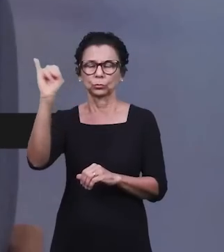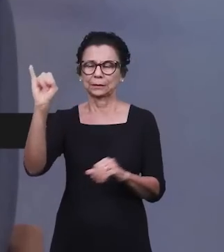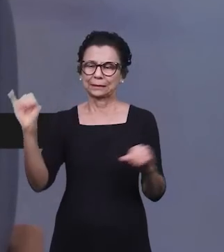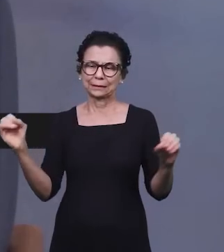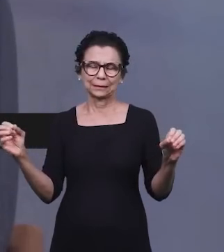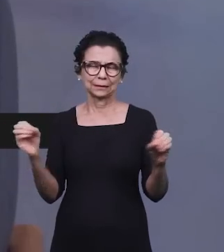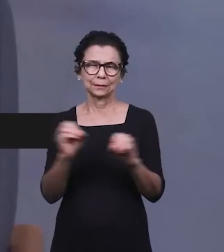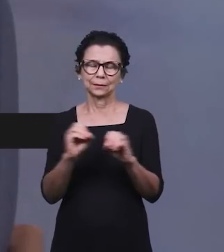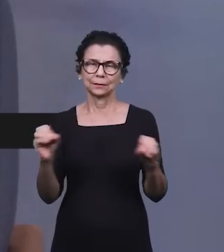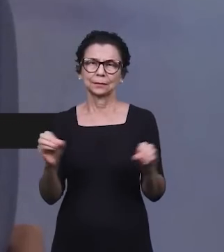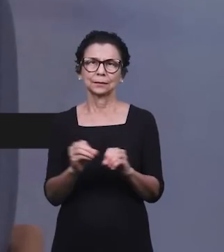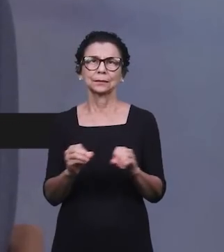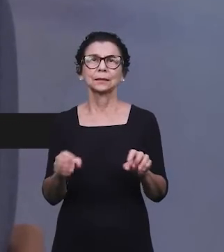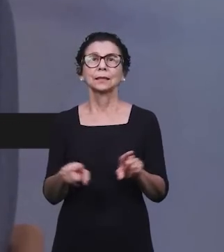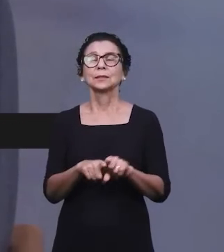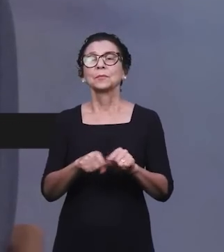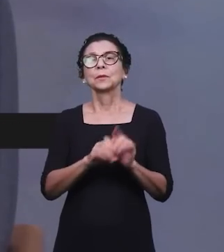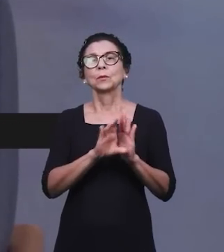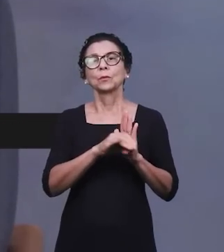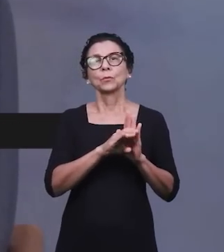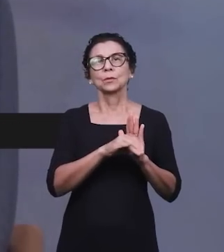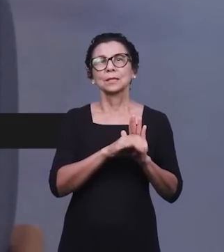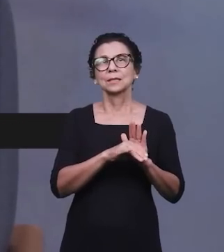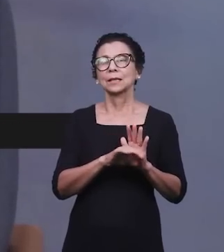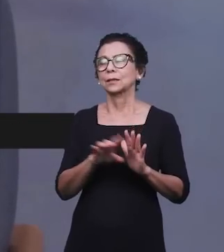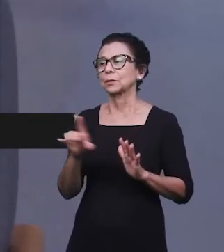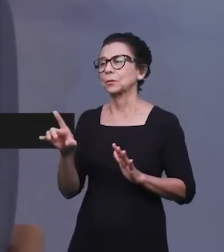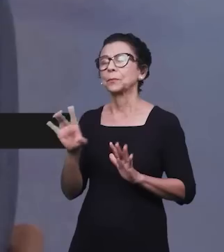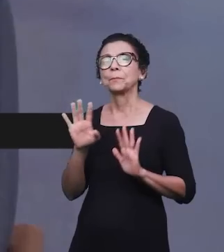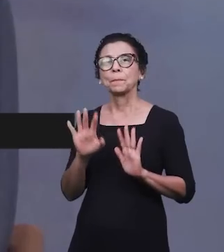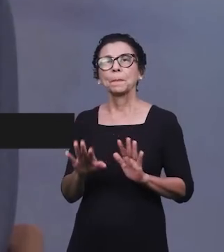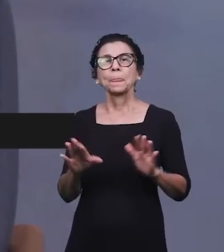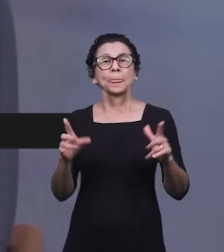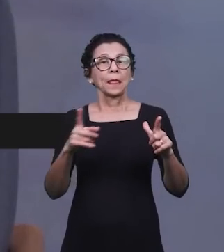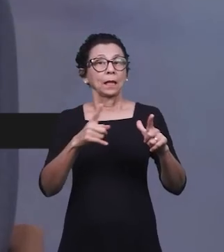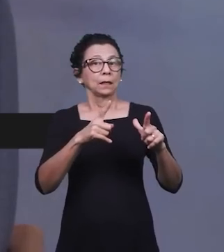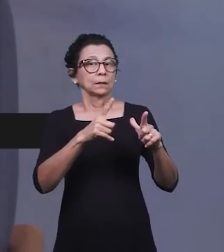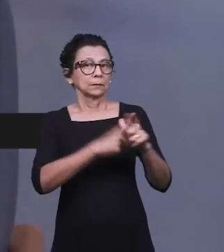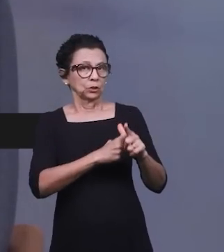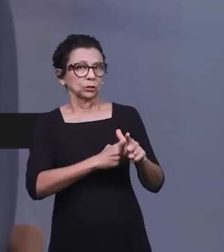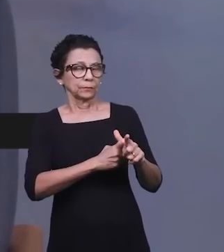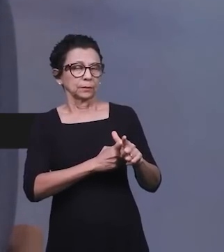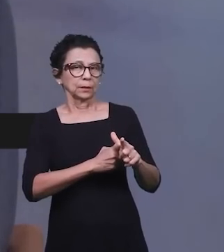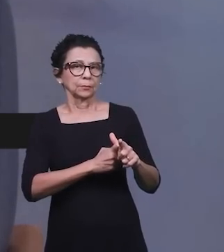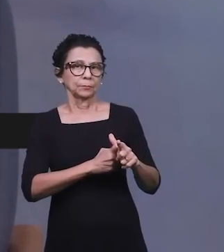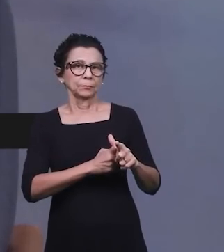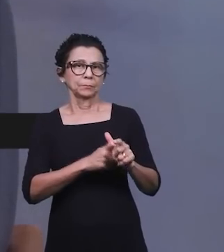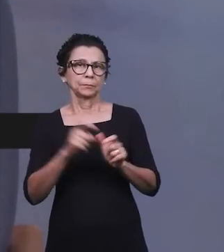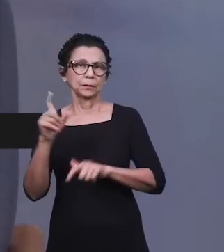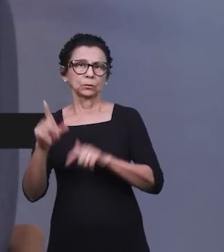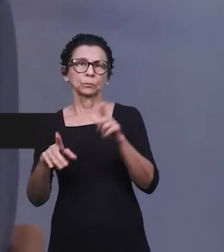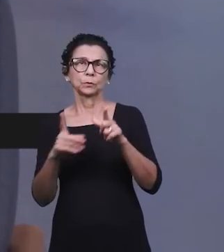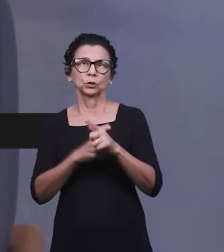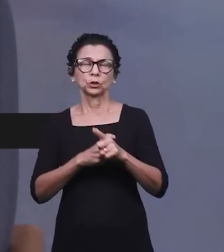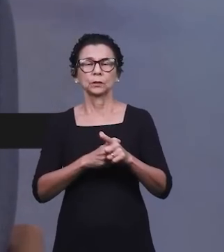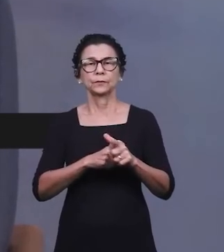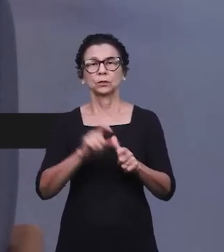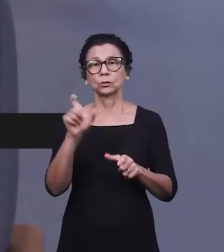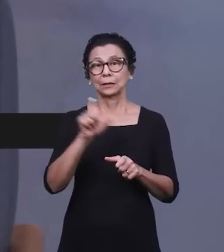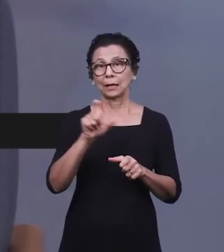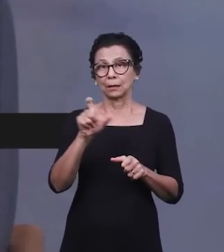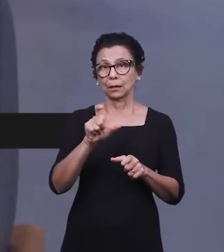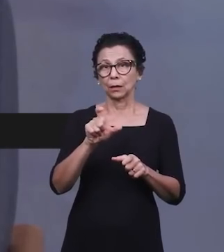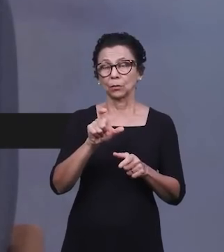E até um conselho que nós não falamos, né, na pergunta que o senhor fez sobre dívida, a pessoa que às vezes ela está numa dívida, por exemplo, de cartão de